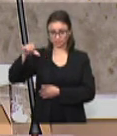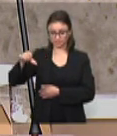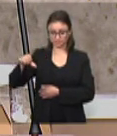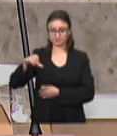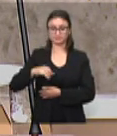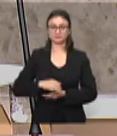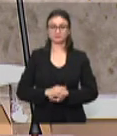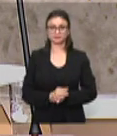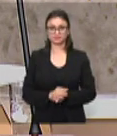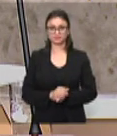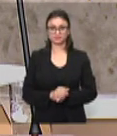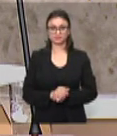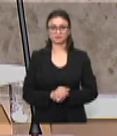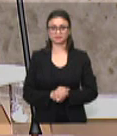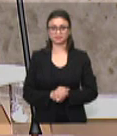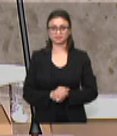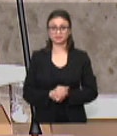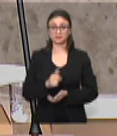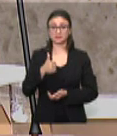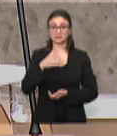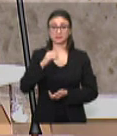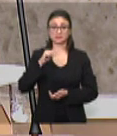1999. Há